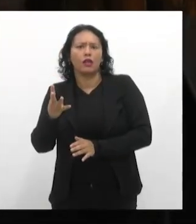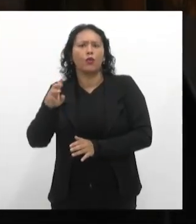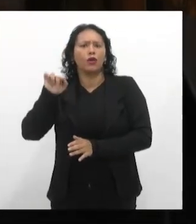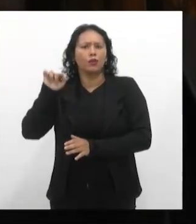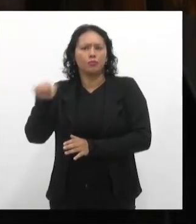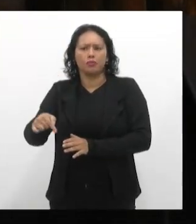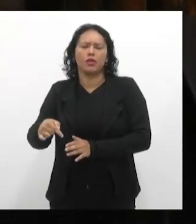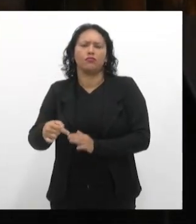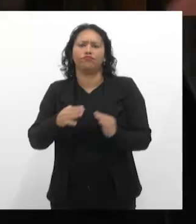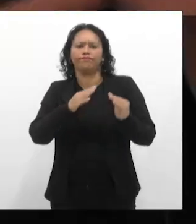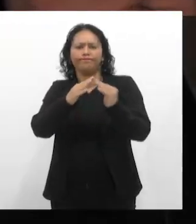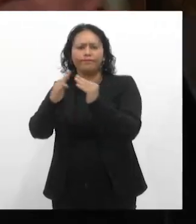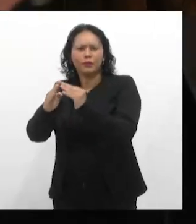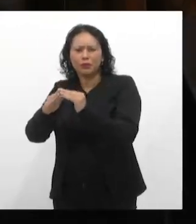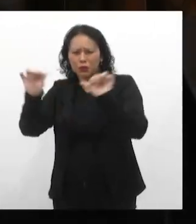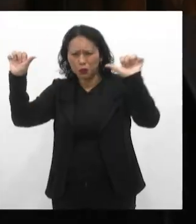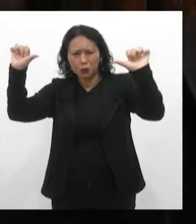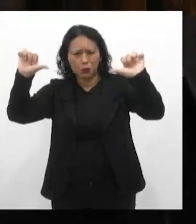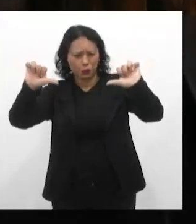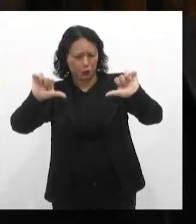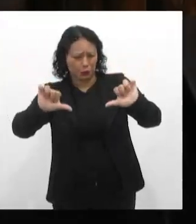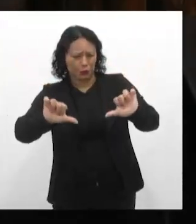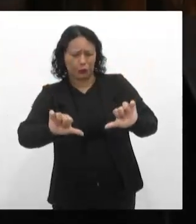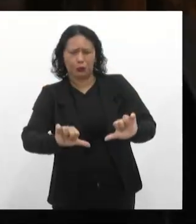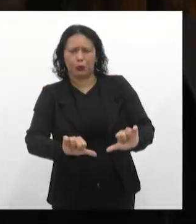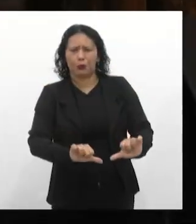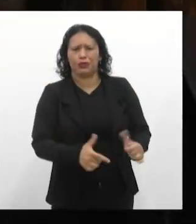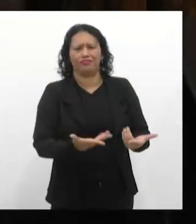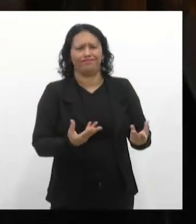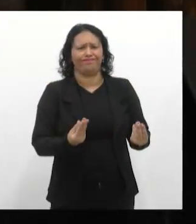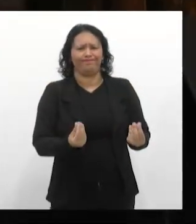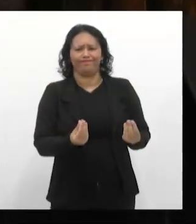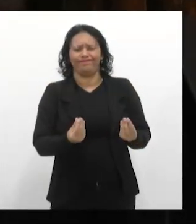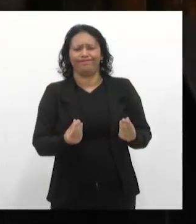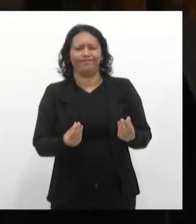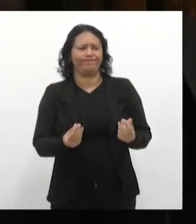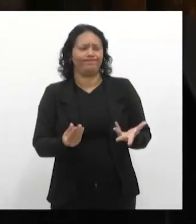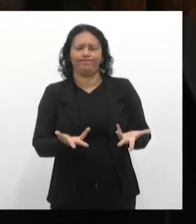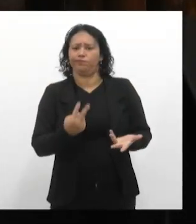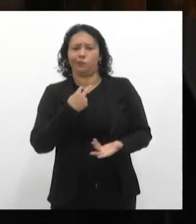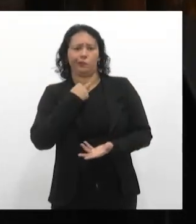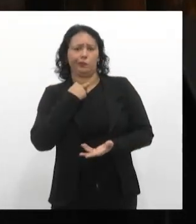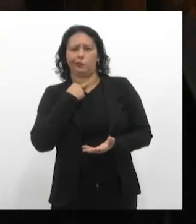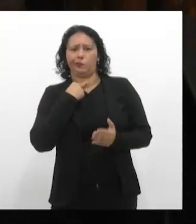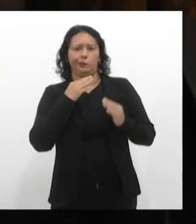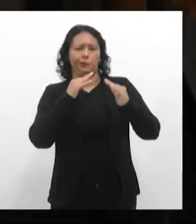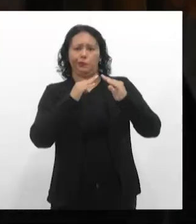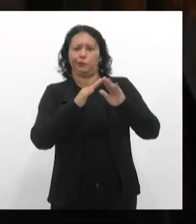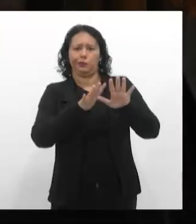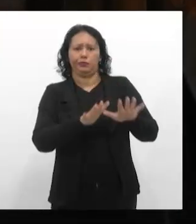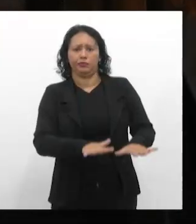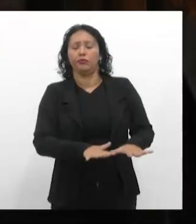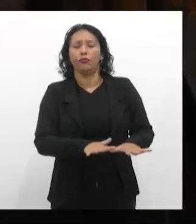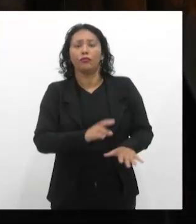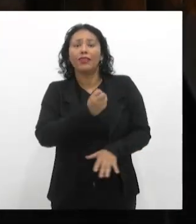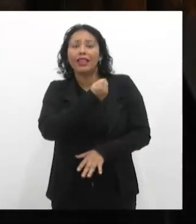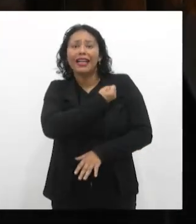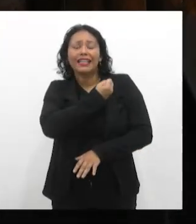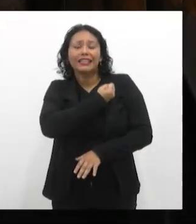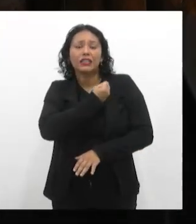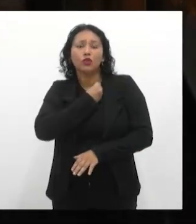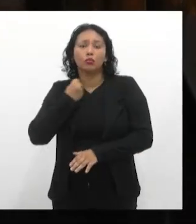São habitações precárias, improvisadas e insalubres. Esse número é o maior número